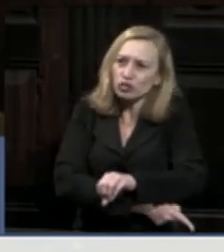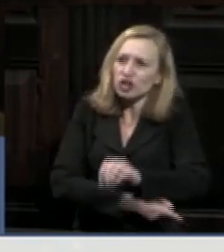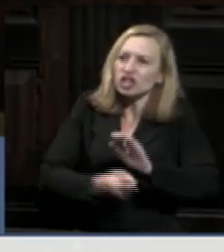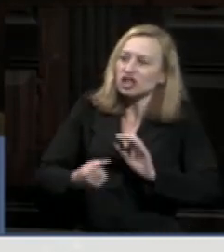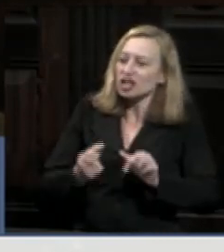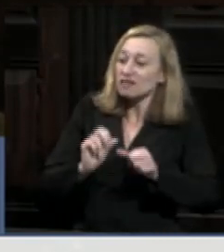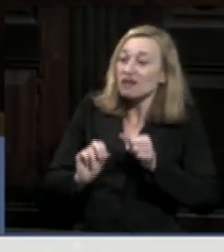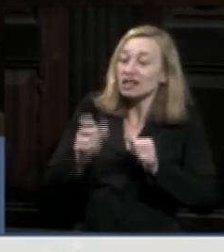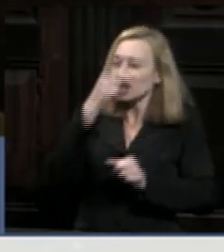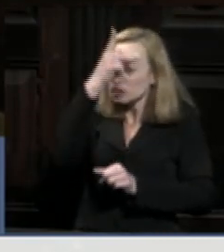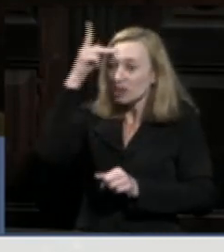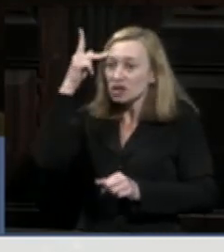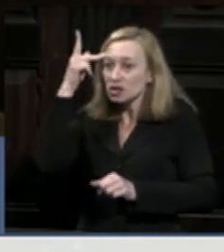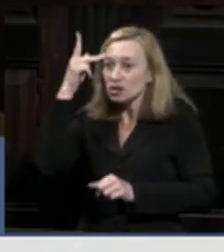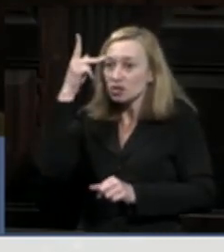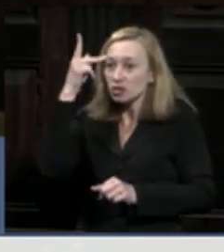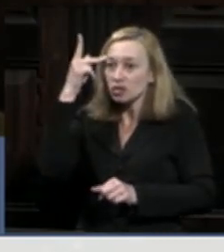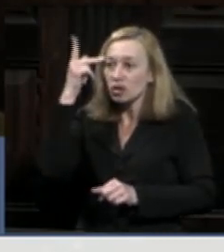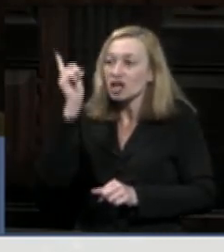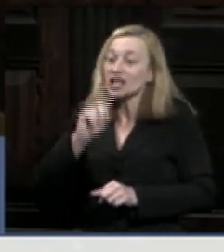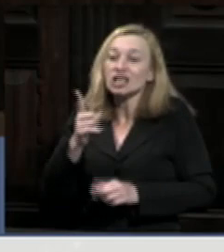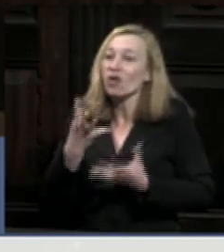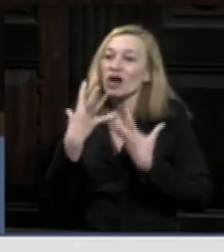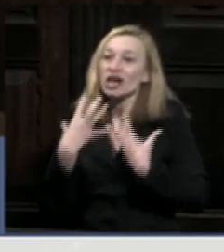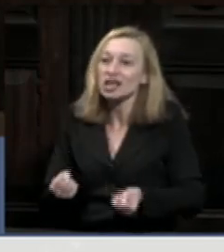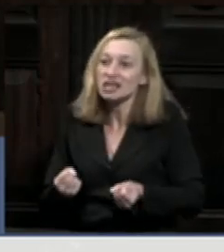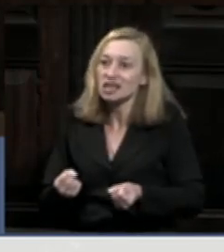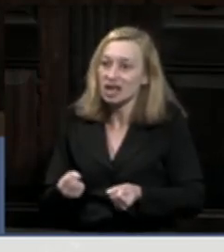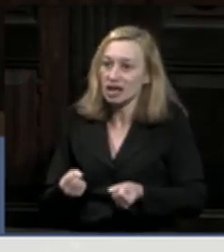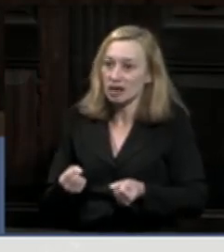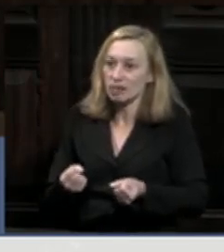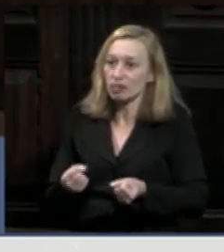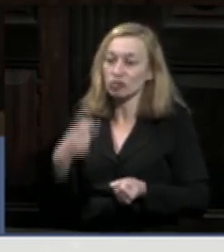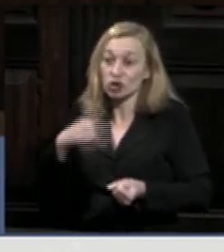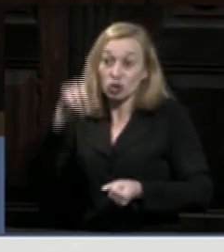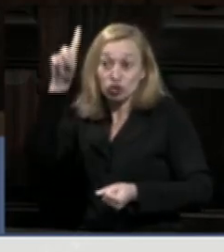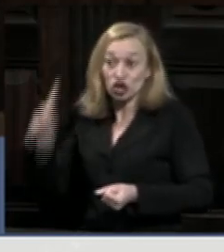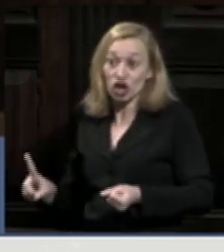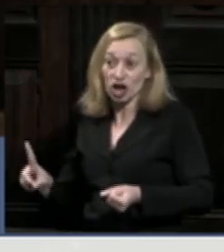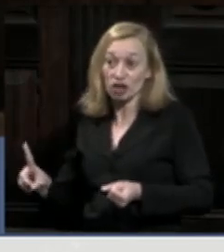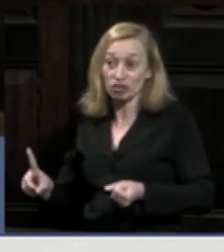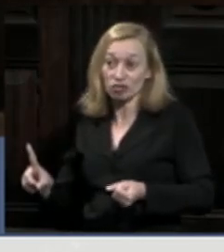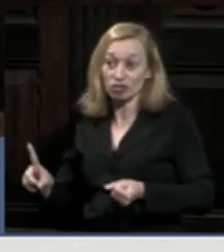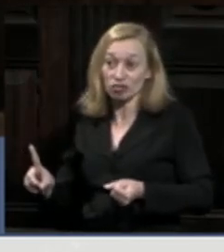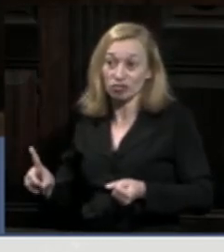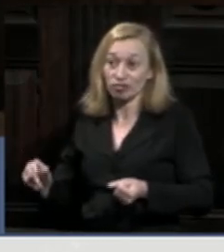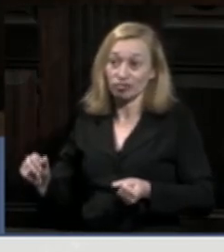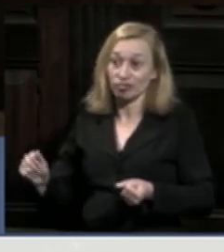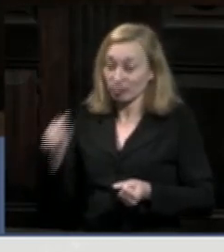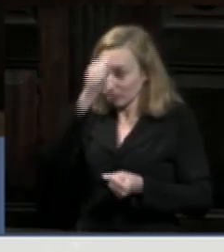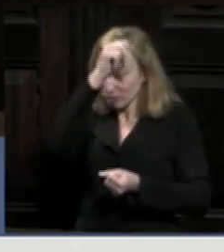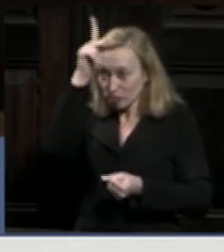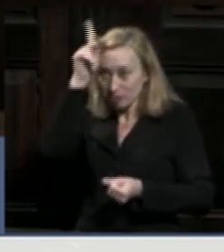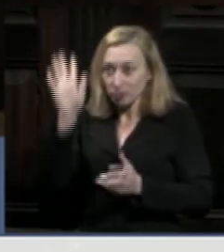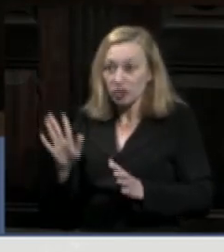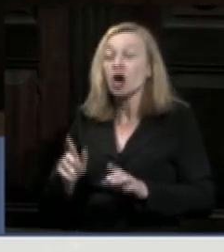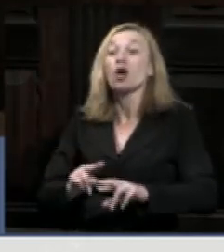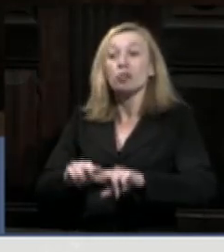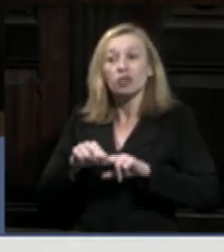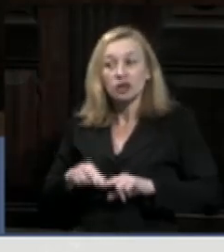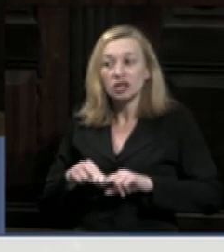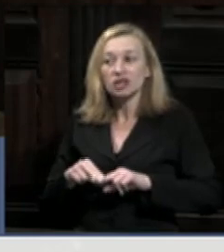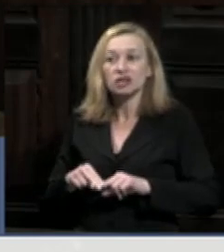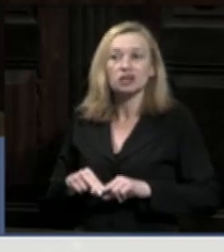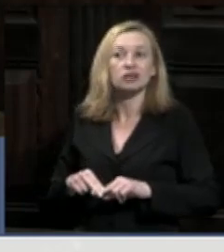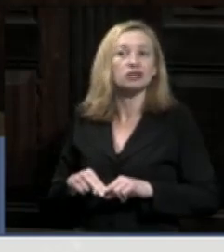pessoas não recebam a devida qualidade do serviço público que deva existir por isso nossas